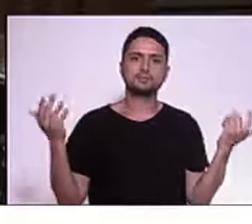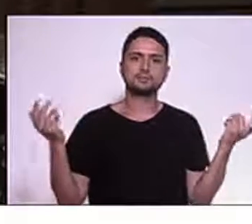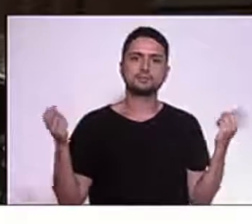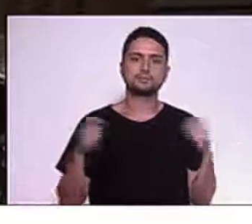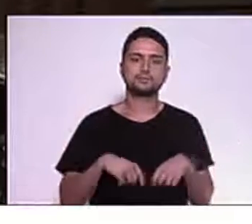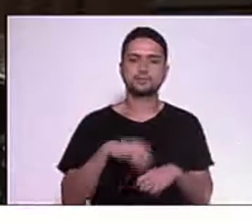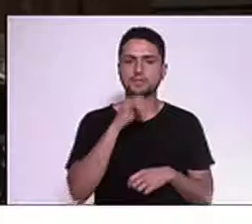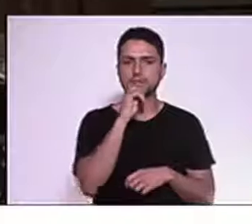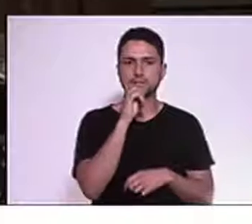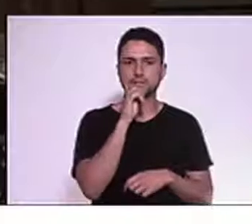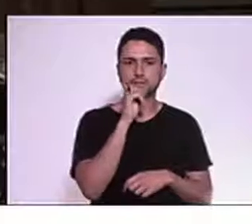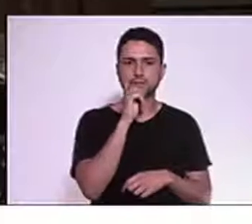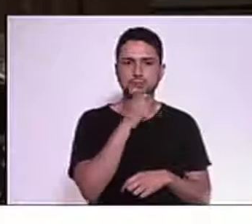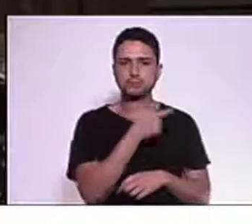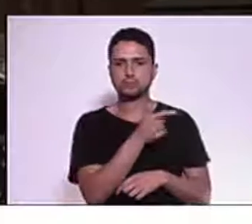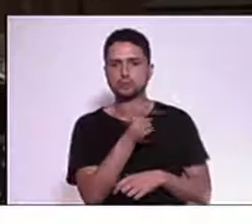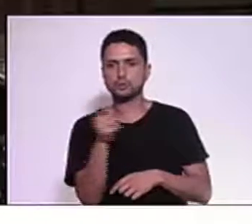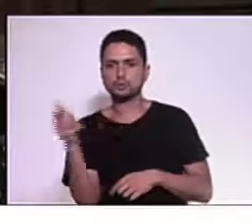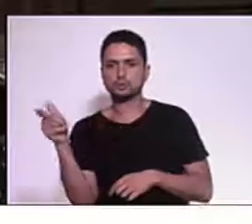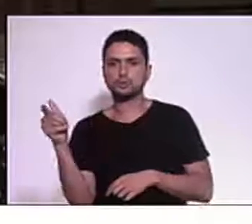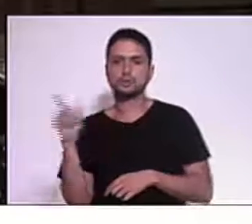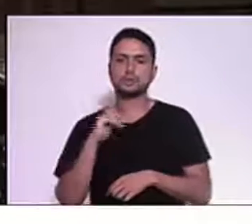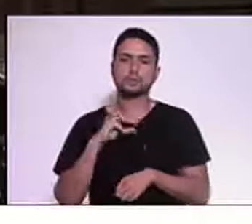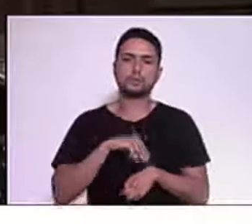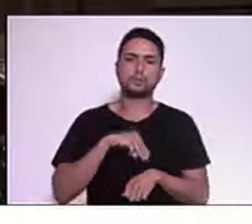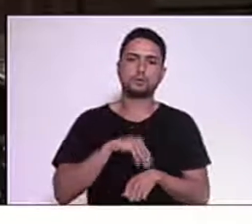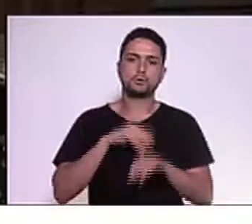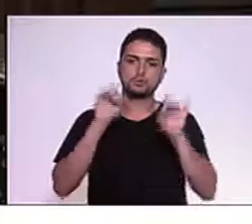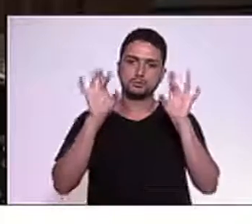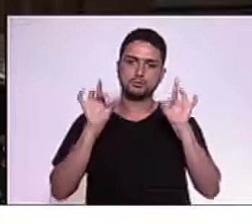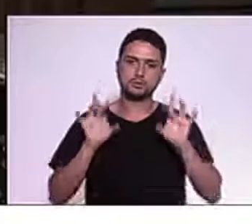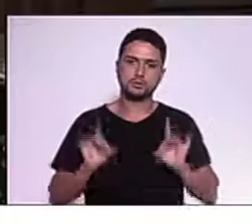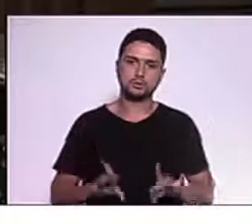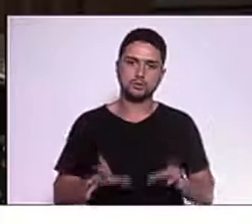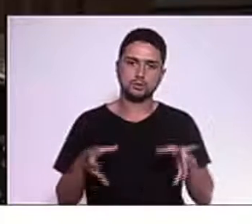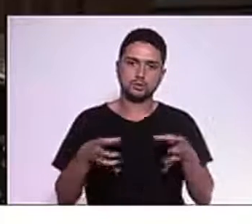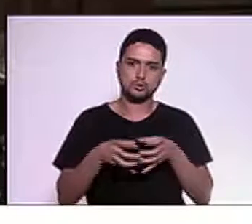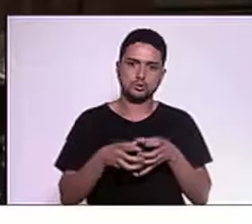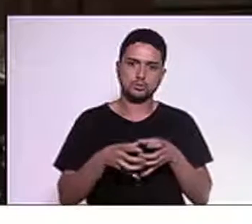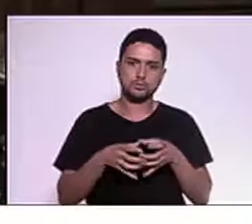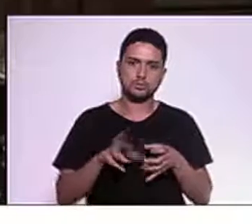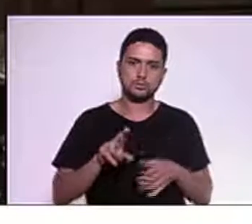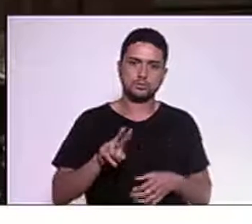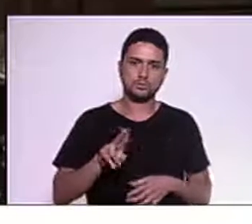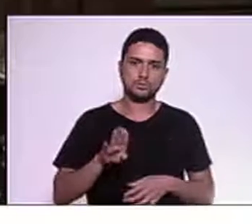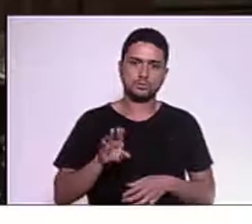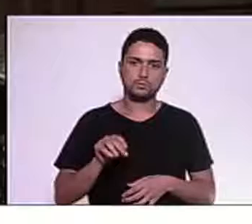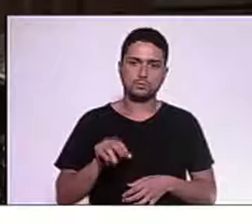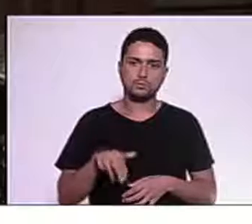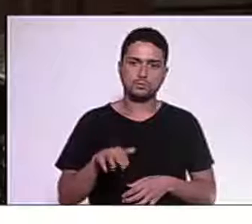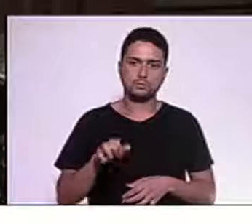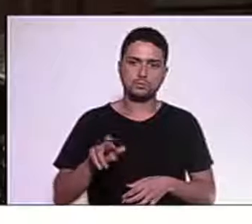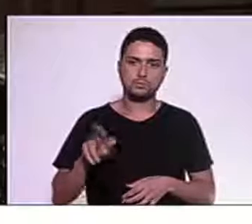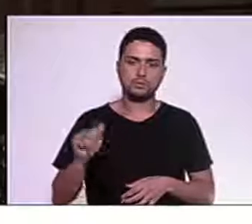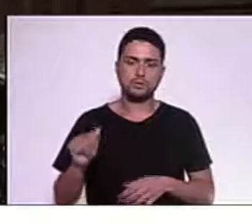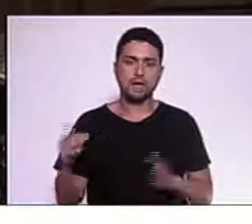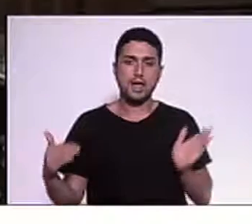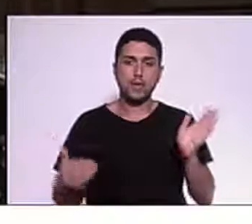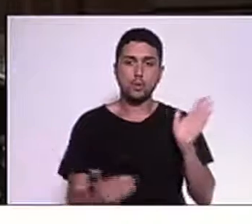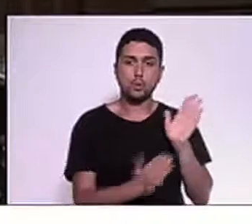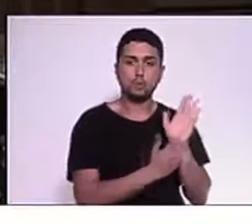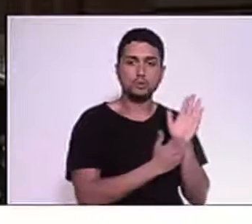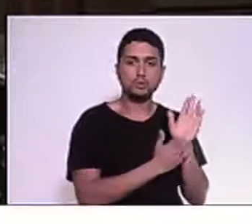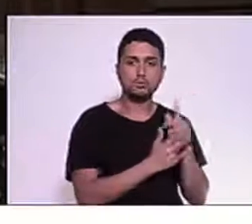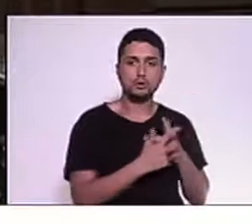outros, trazer um momento tão especial para a torcida rubro-negra. E a última coisa era